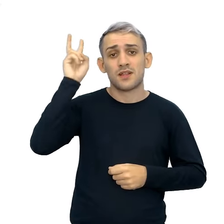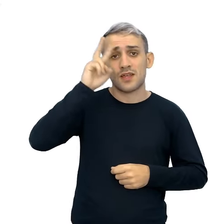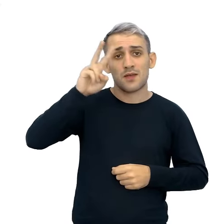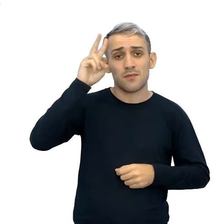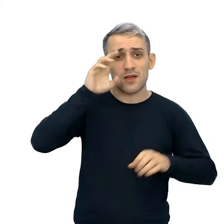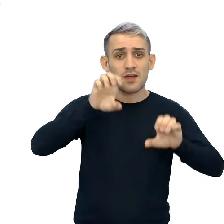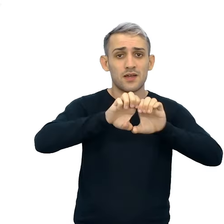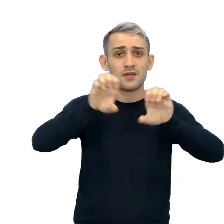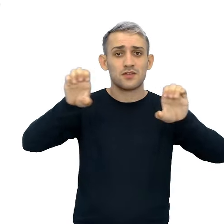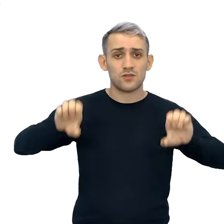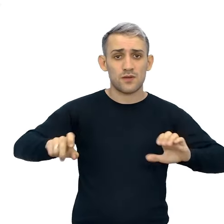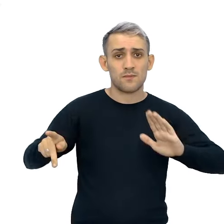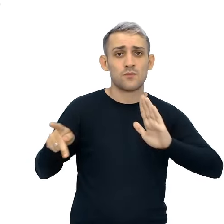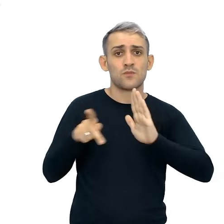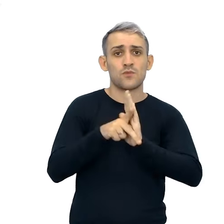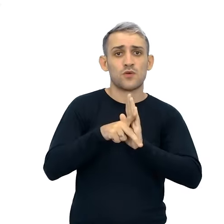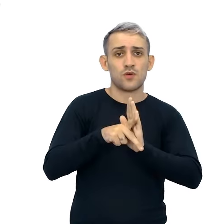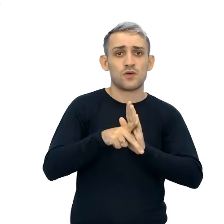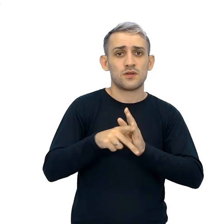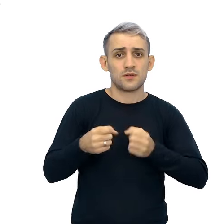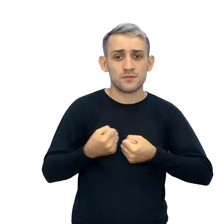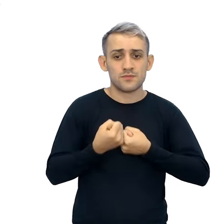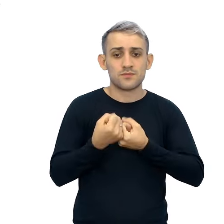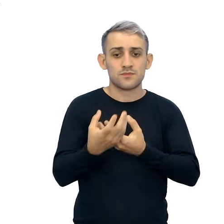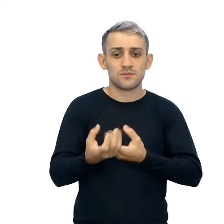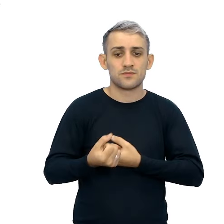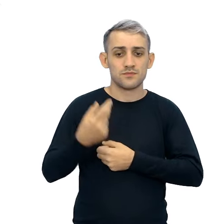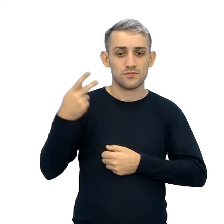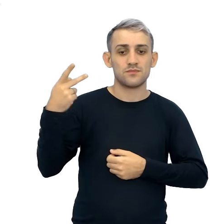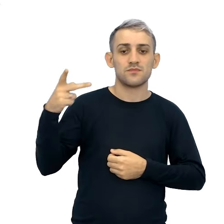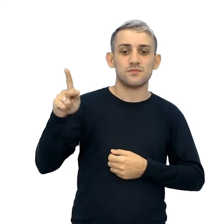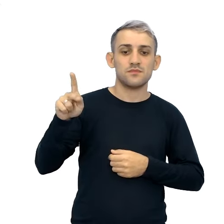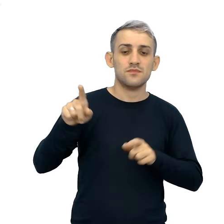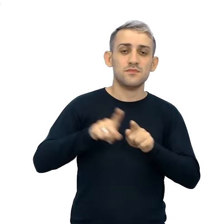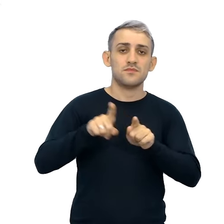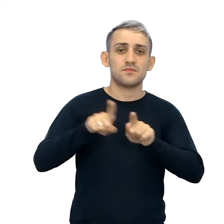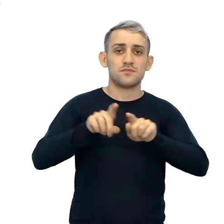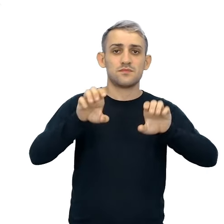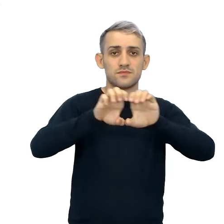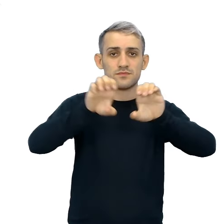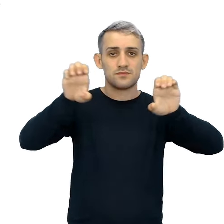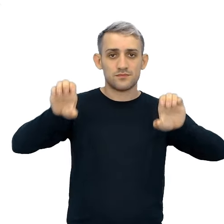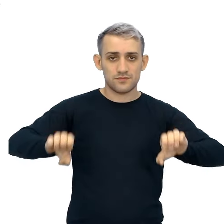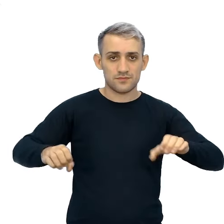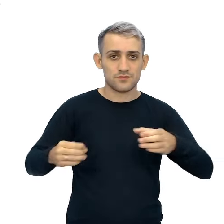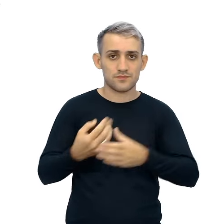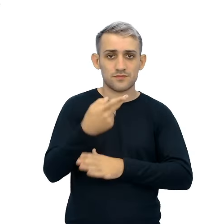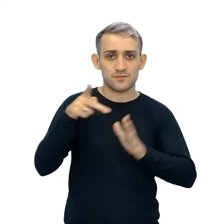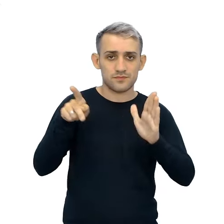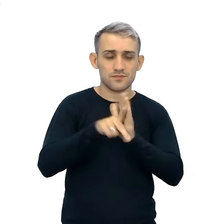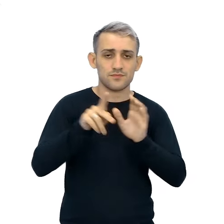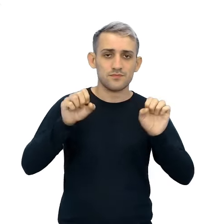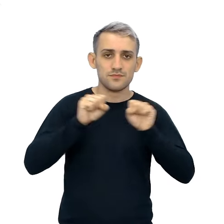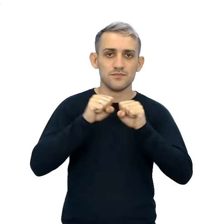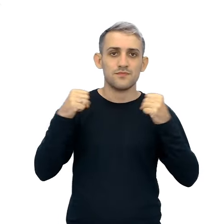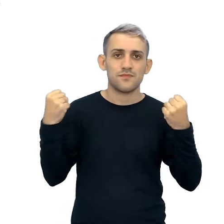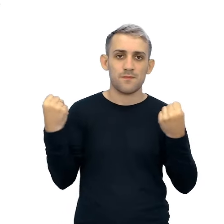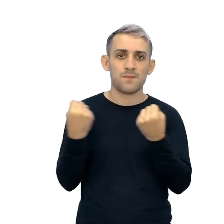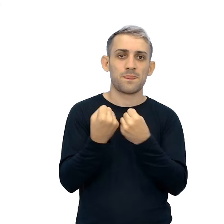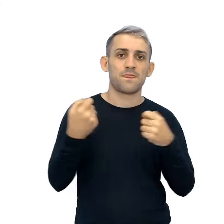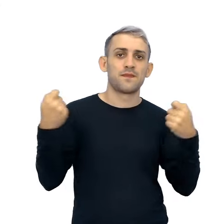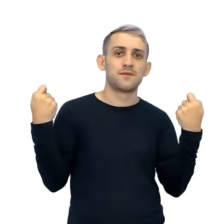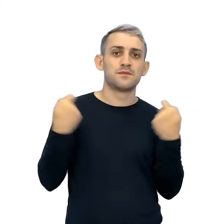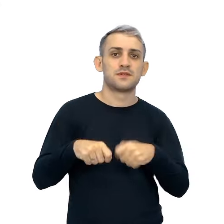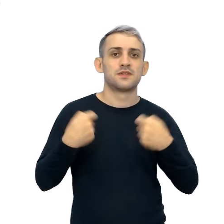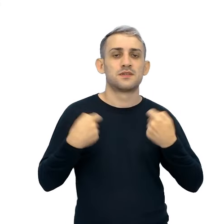estrutura composicional do poema Morte e Vida Severina, assim como a estrutura composicional do seminário, que exige